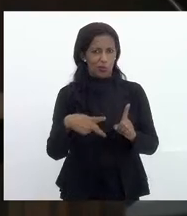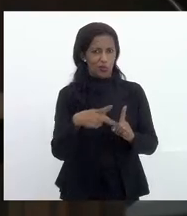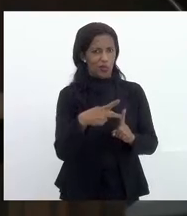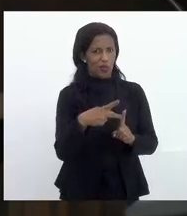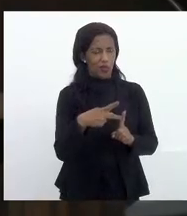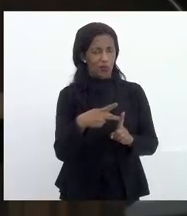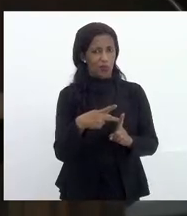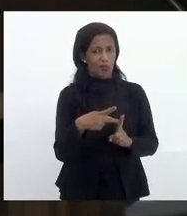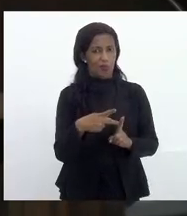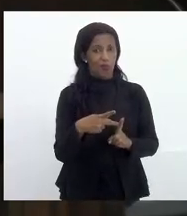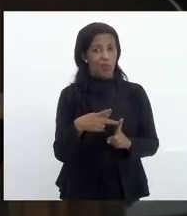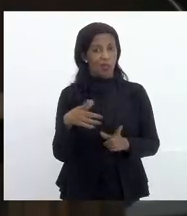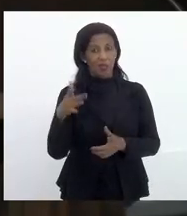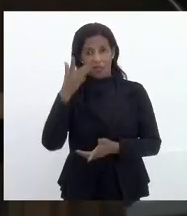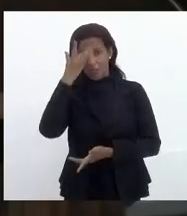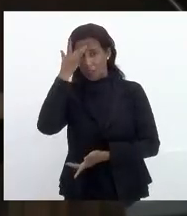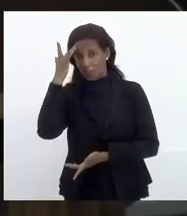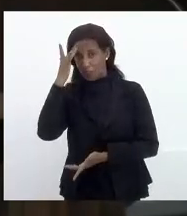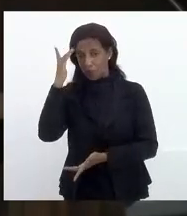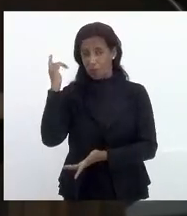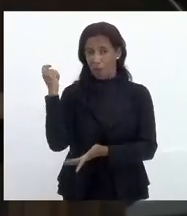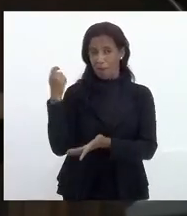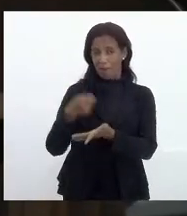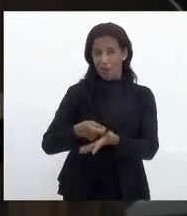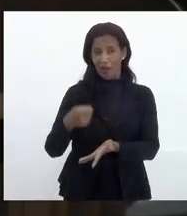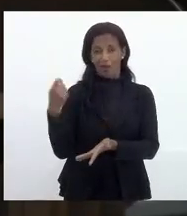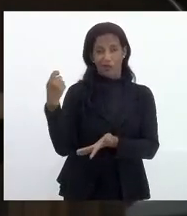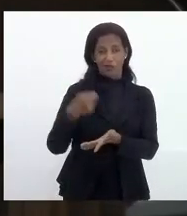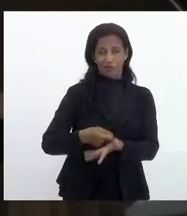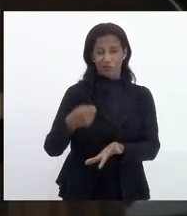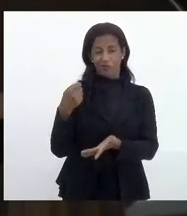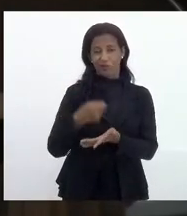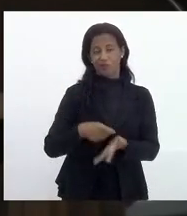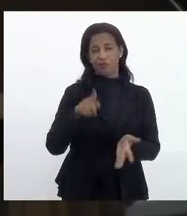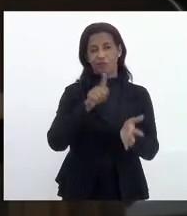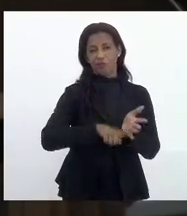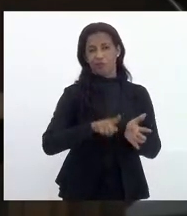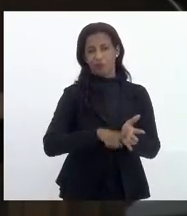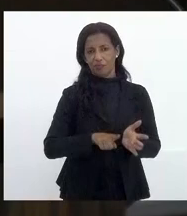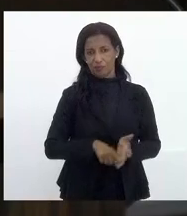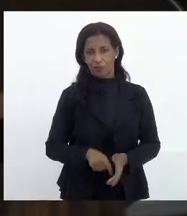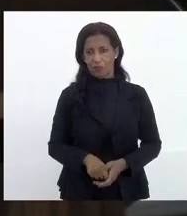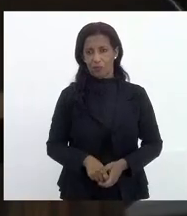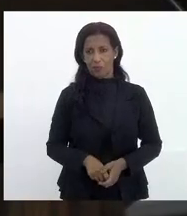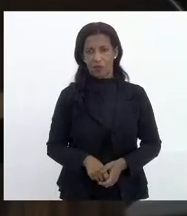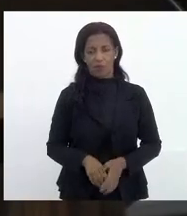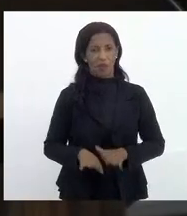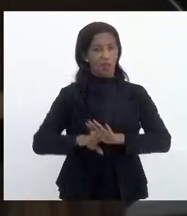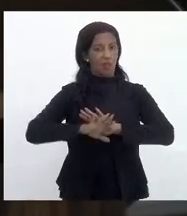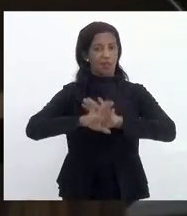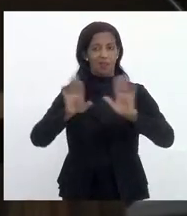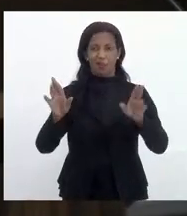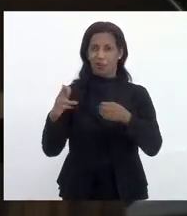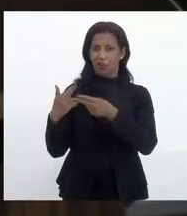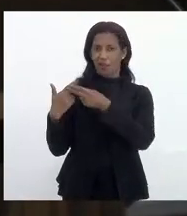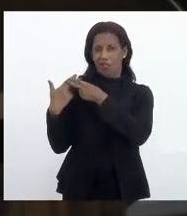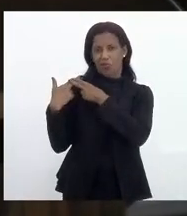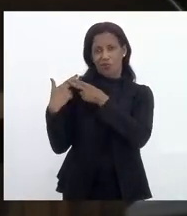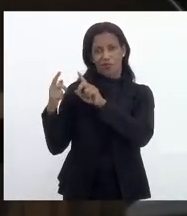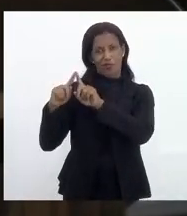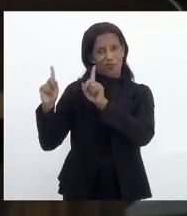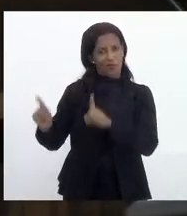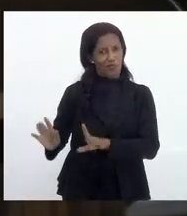e os servidores pagam religiosamente seu desconto então não não é da responsabilidade